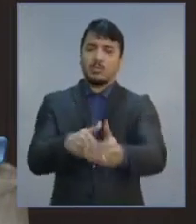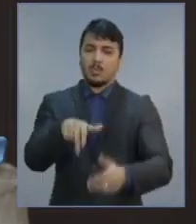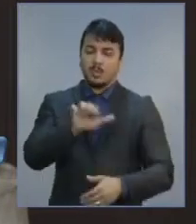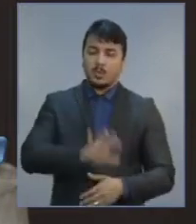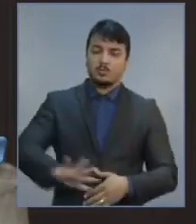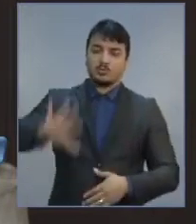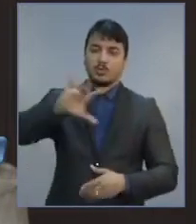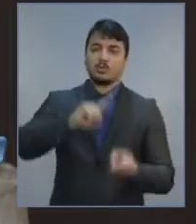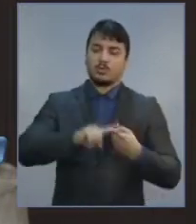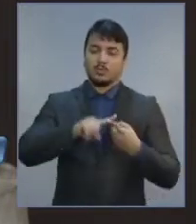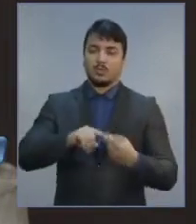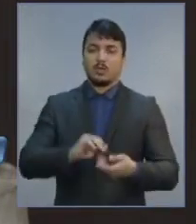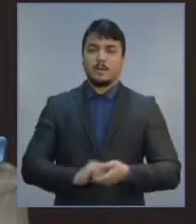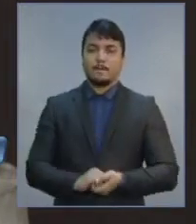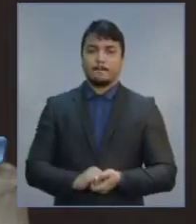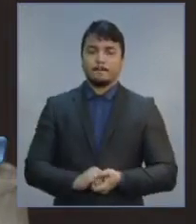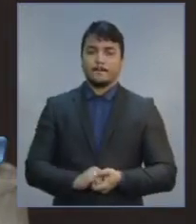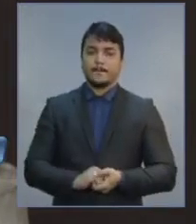nacional.